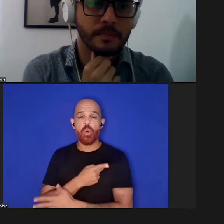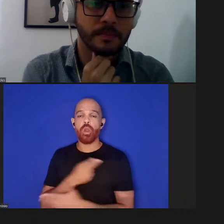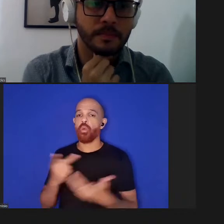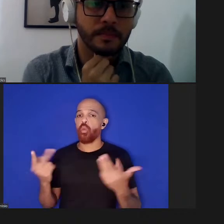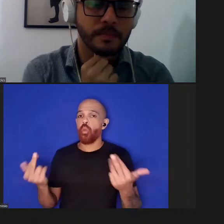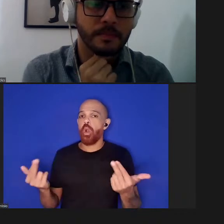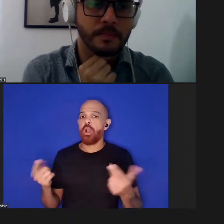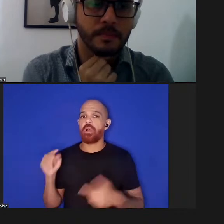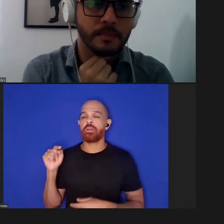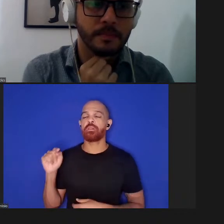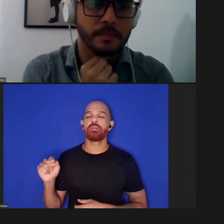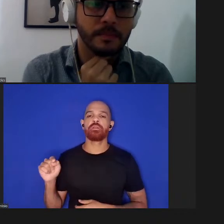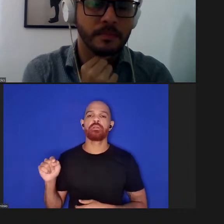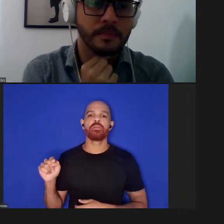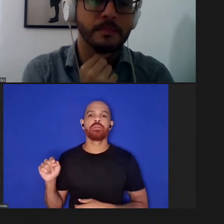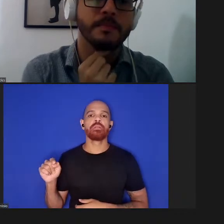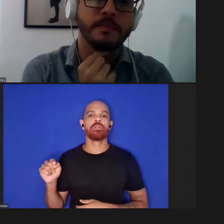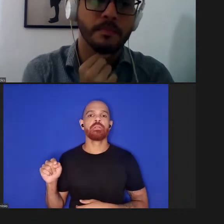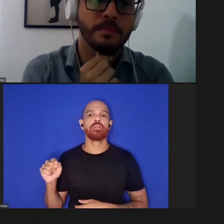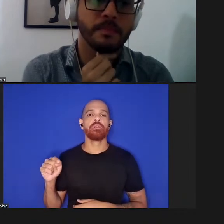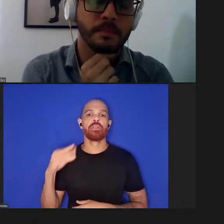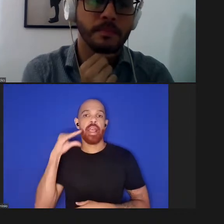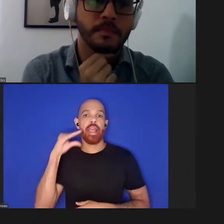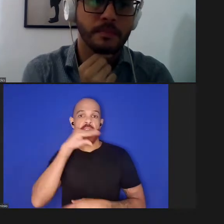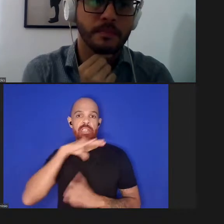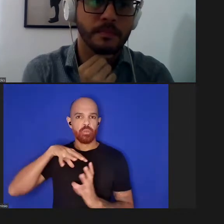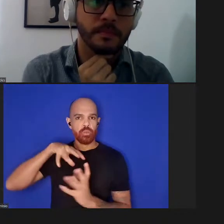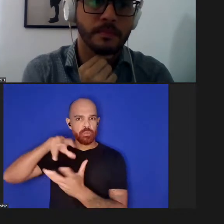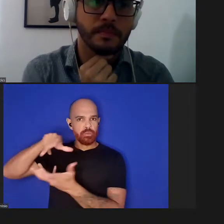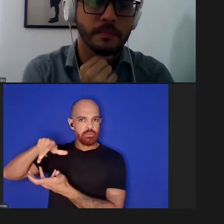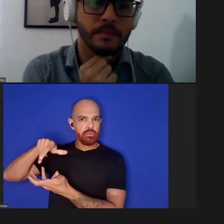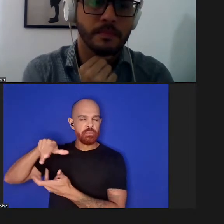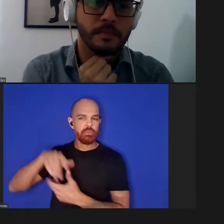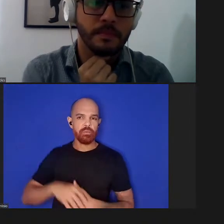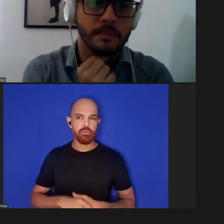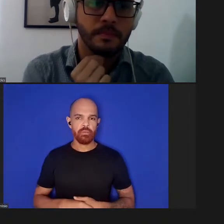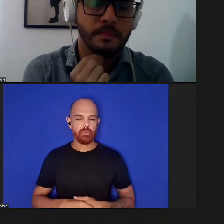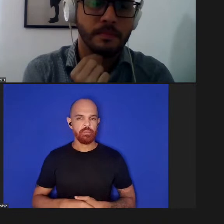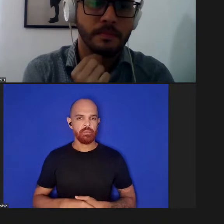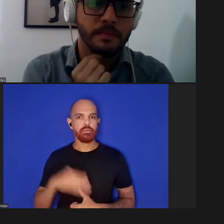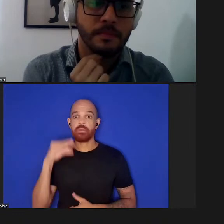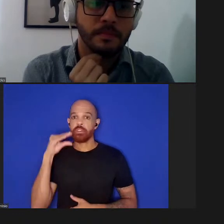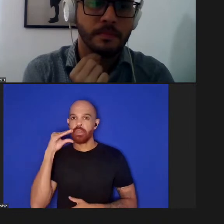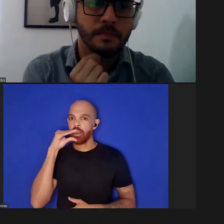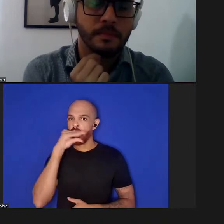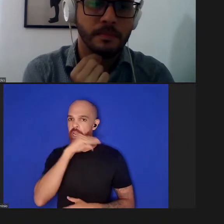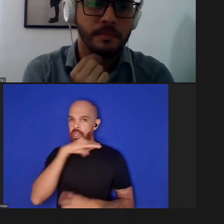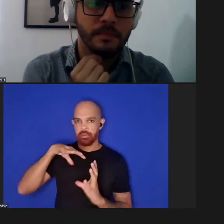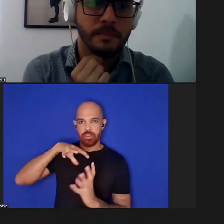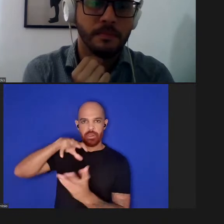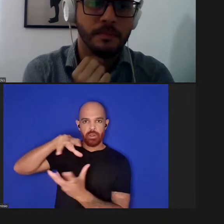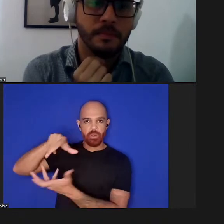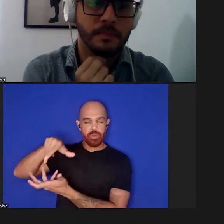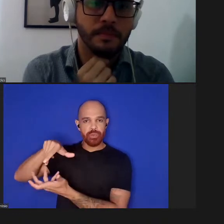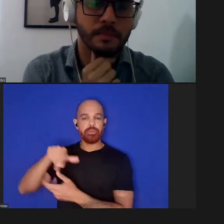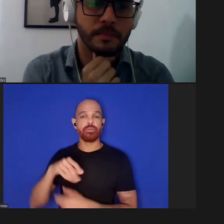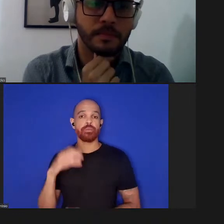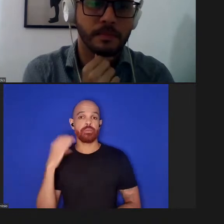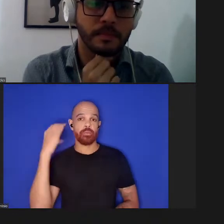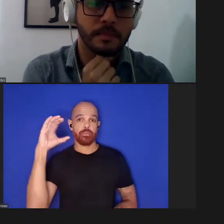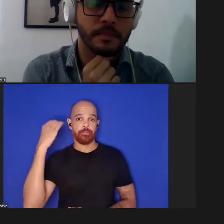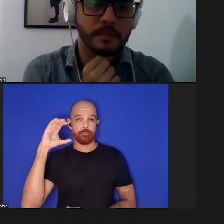do aquecimento global no aquecimento global os cientistas